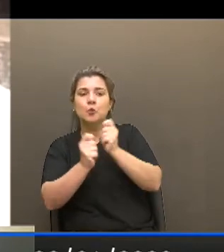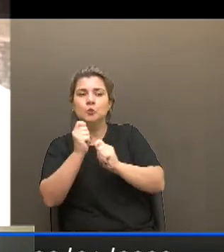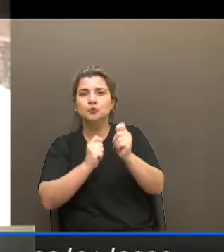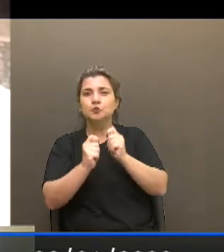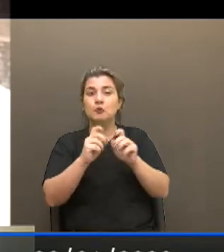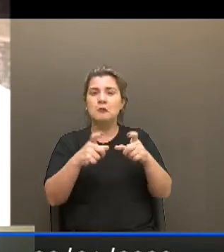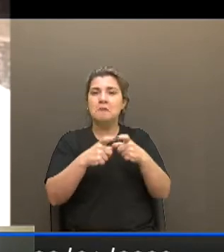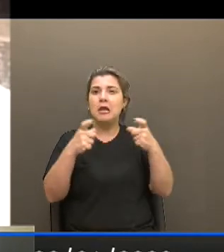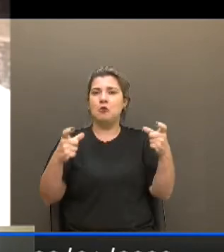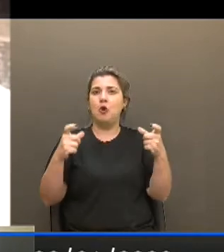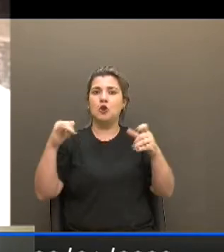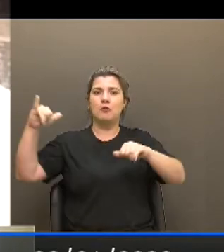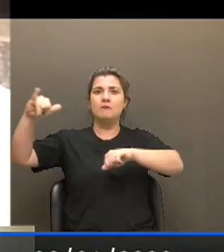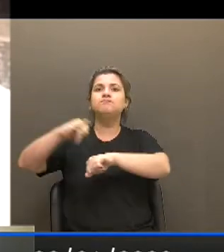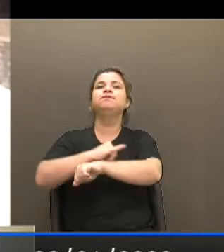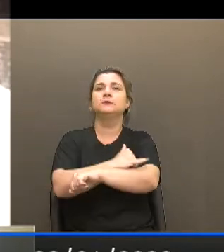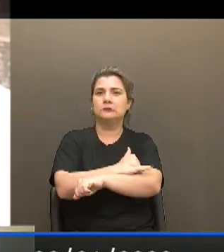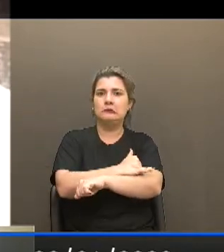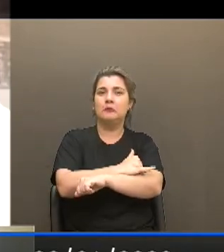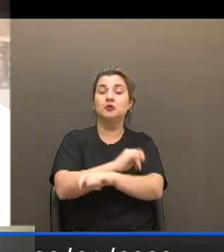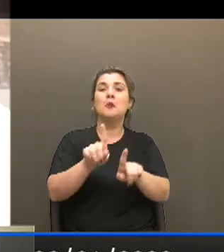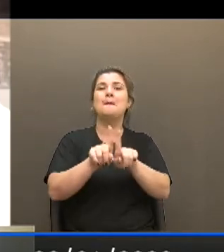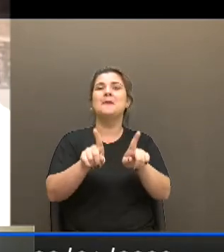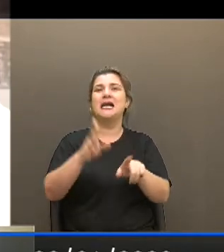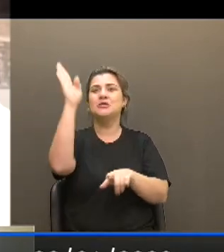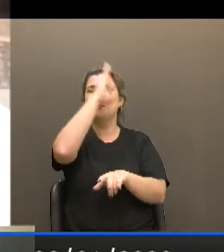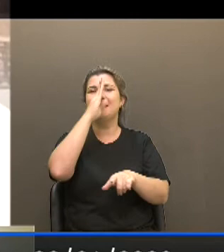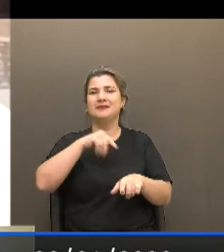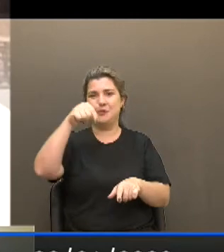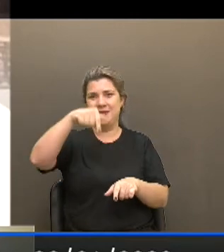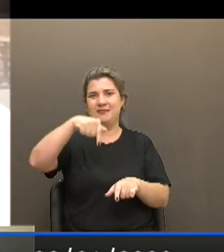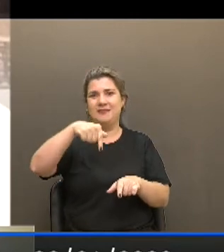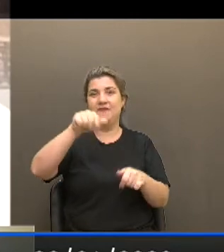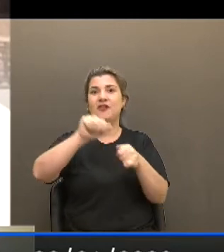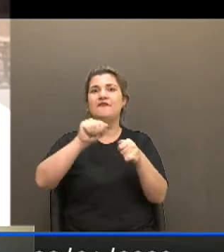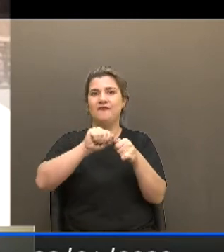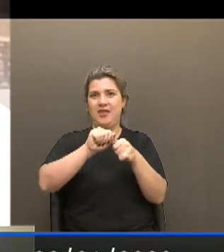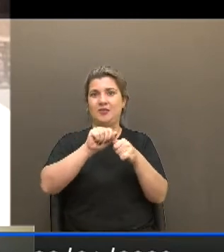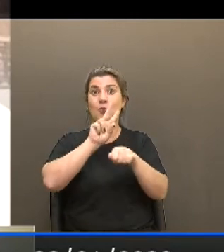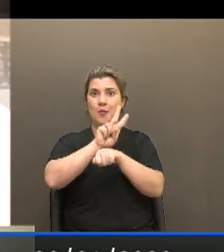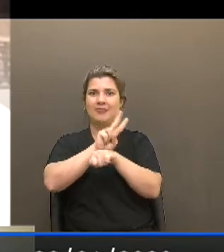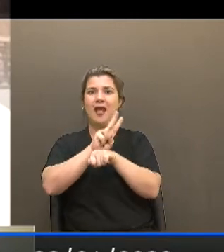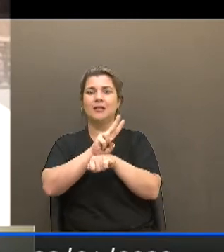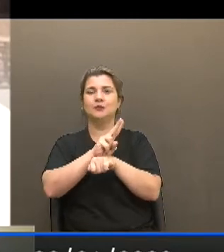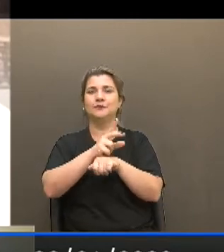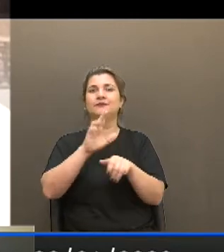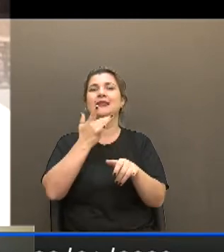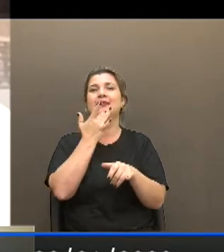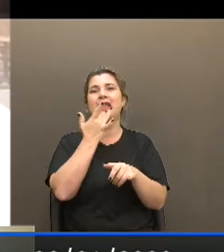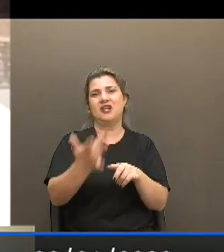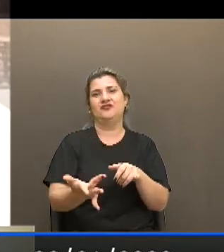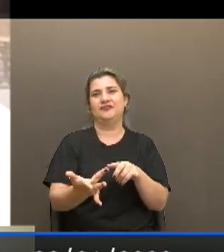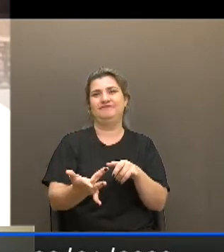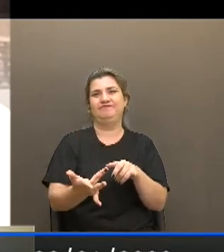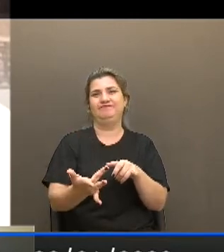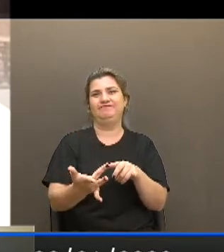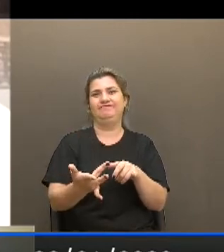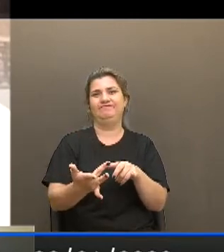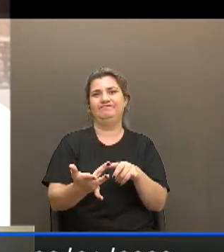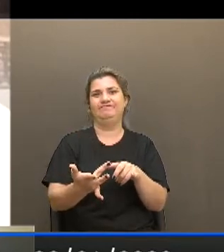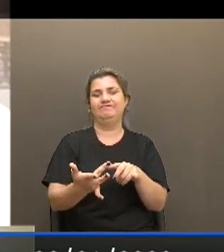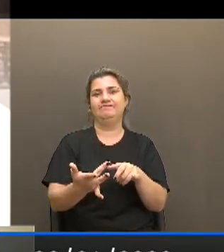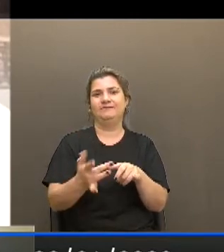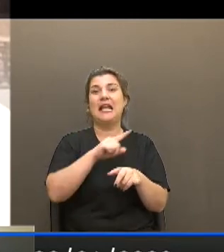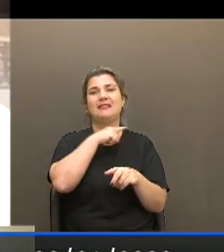aeroportos, o Brasil foi feito tarde. Em 1º de fevereiro, antes do carnaval, deveria ter começado. Quem sabe hoje estaria